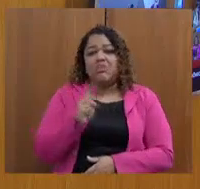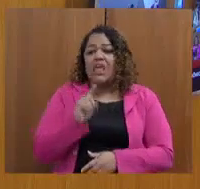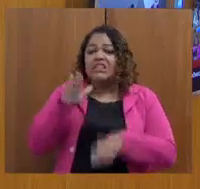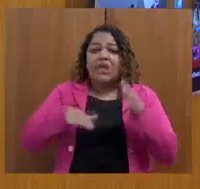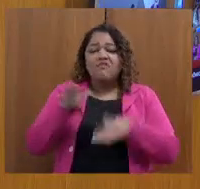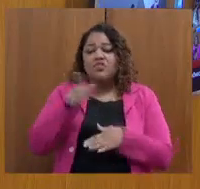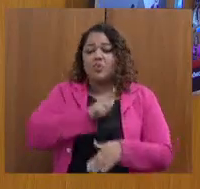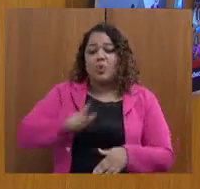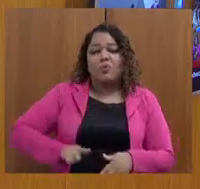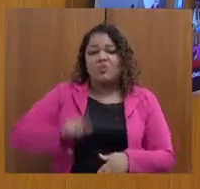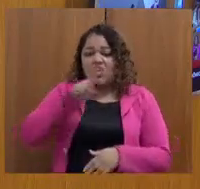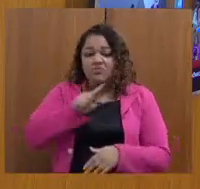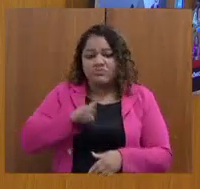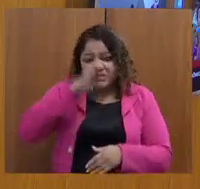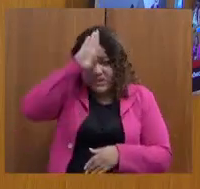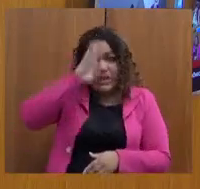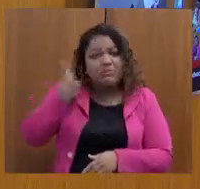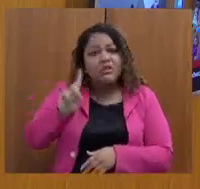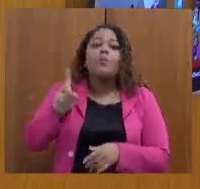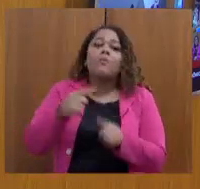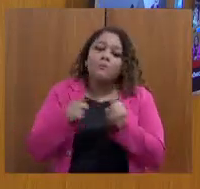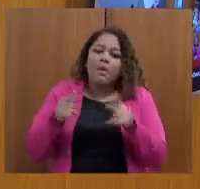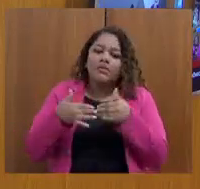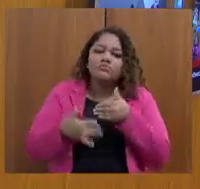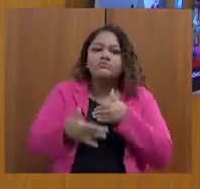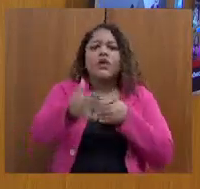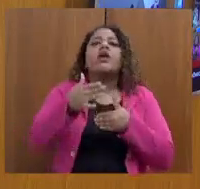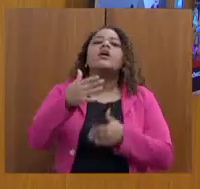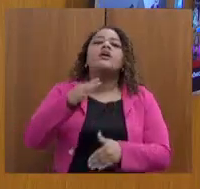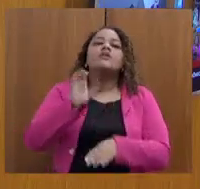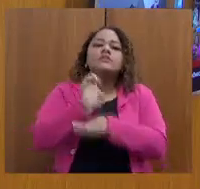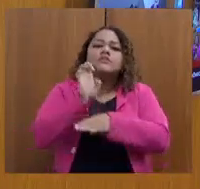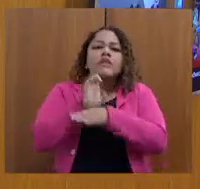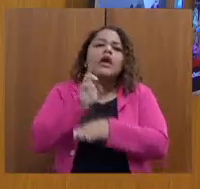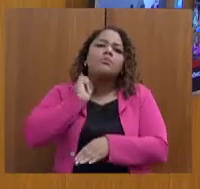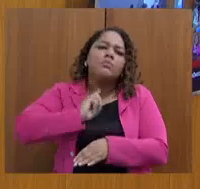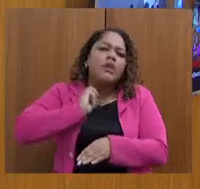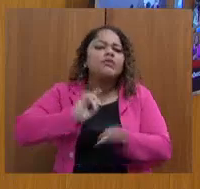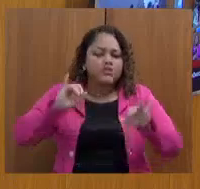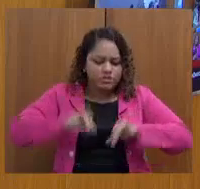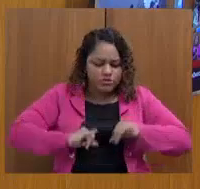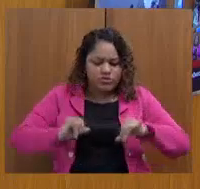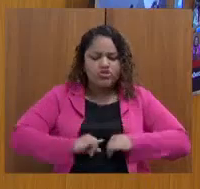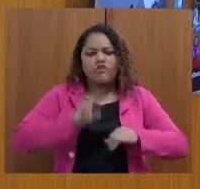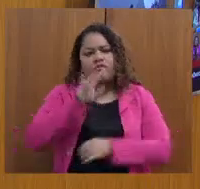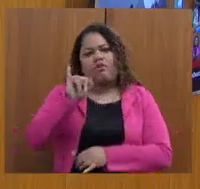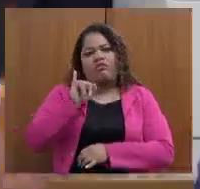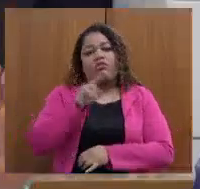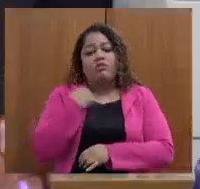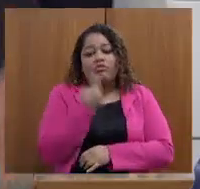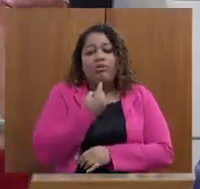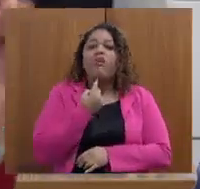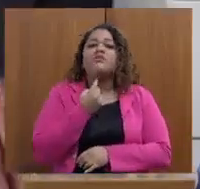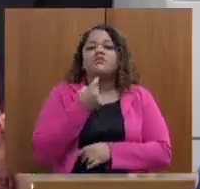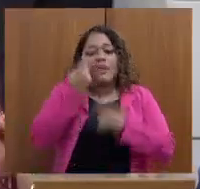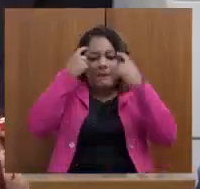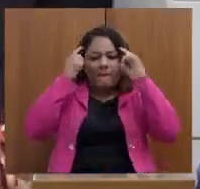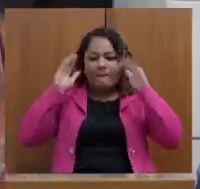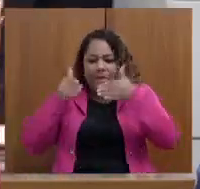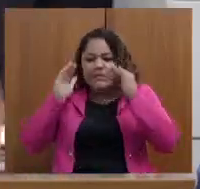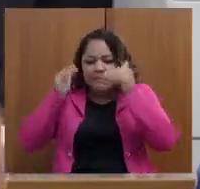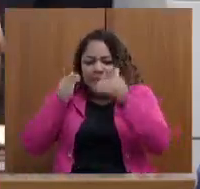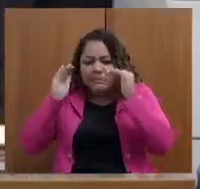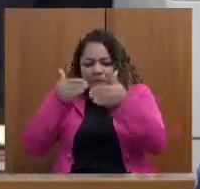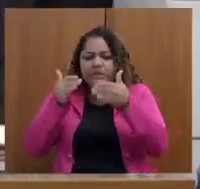Zema mas ele ficará para o estado e acho que a gente tem que alargar nossa discussão e pensar no estado e parar de pensar em